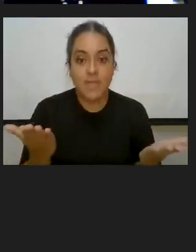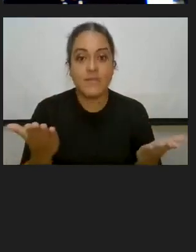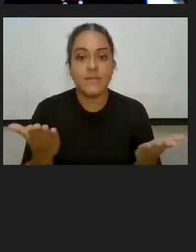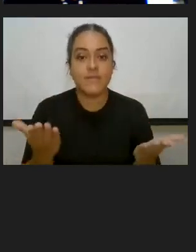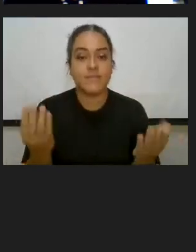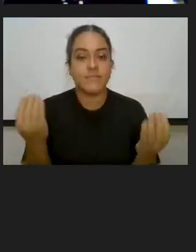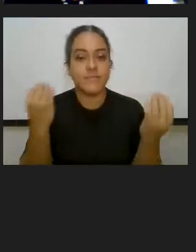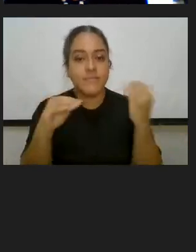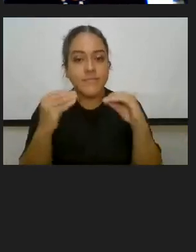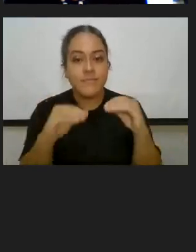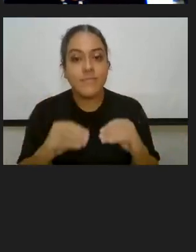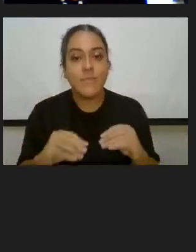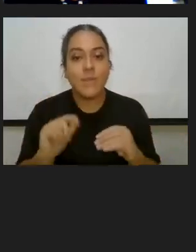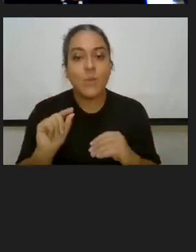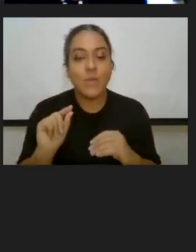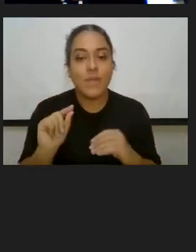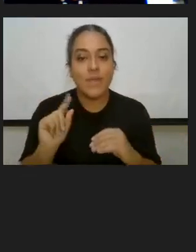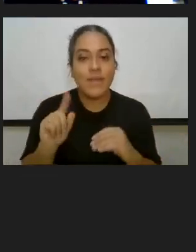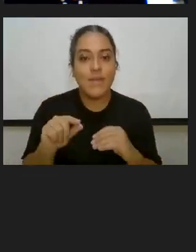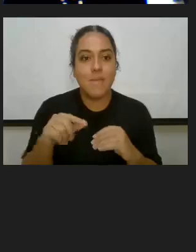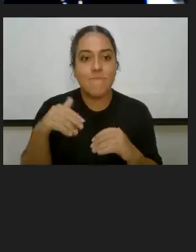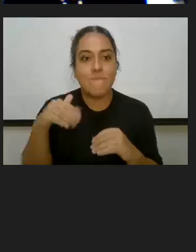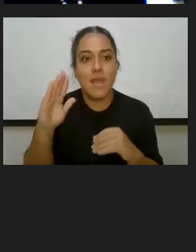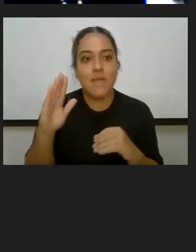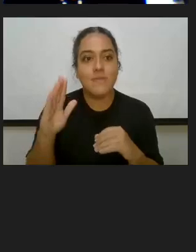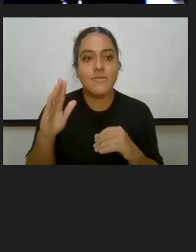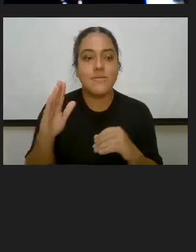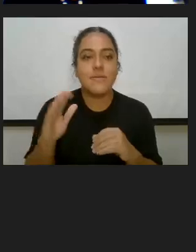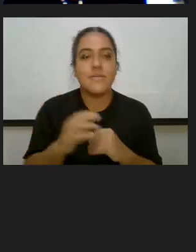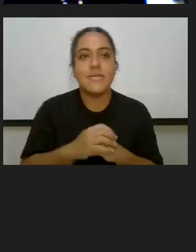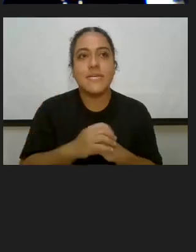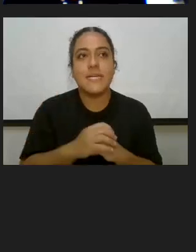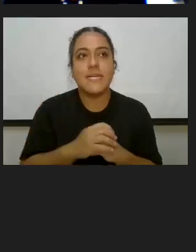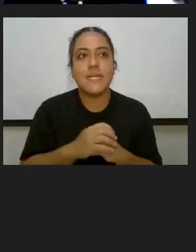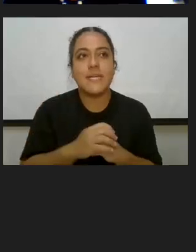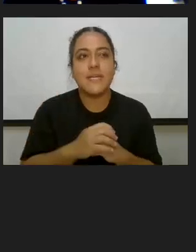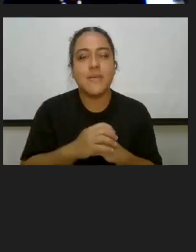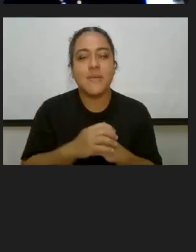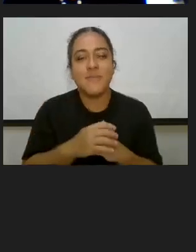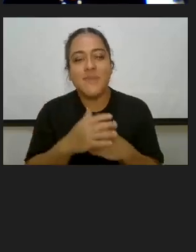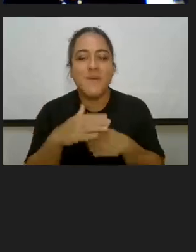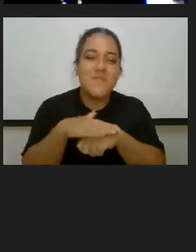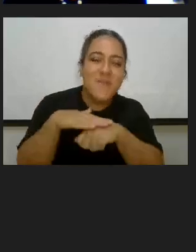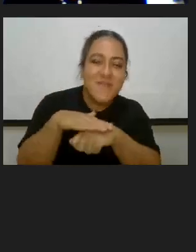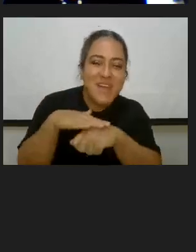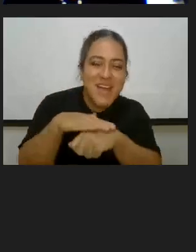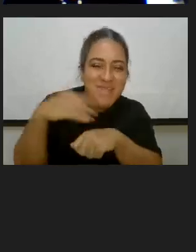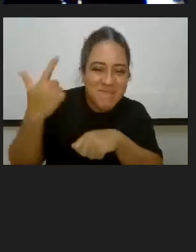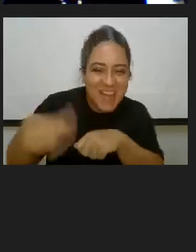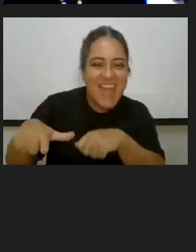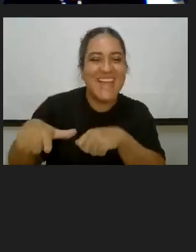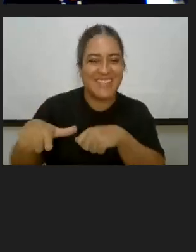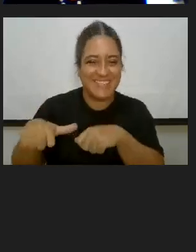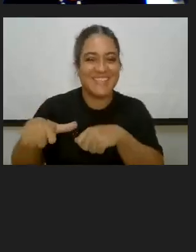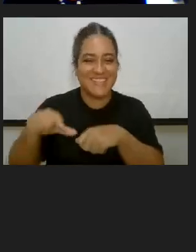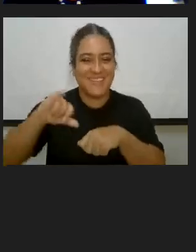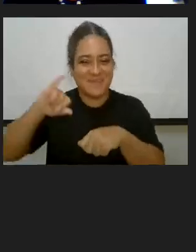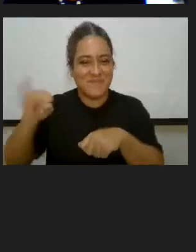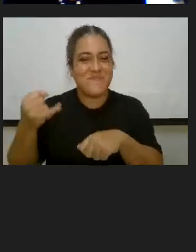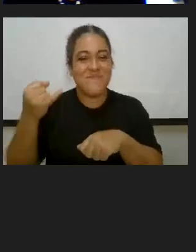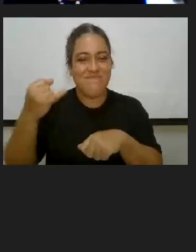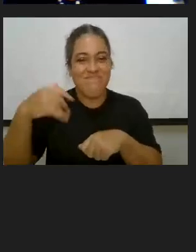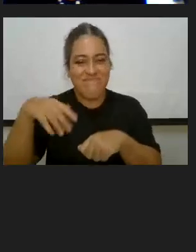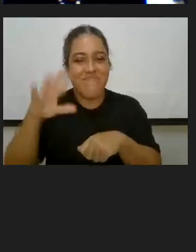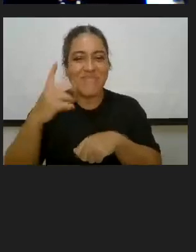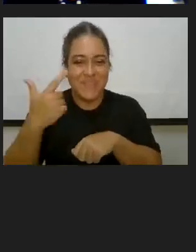essa mais um dedinho de prosa com a gente ali naquele formulário,